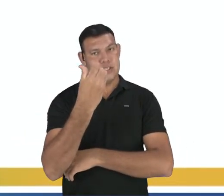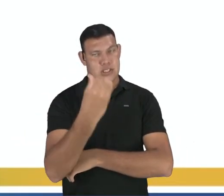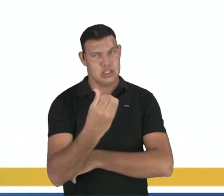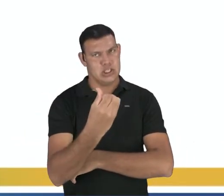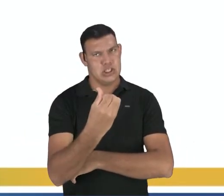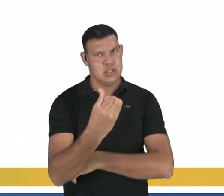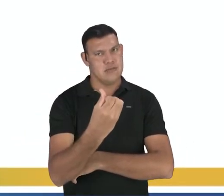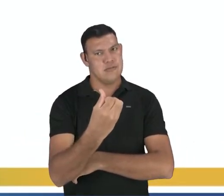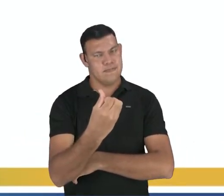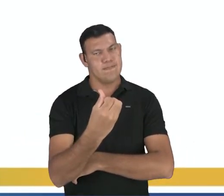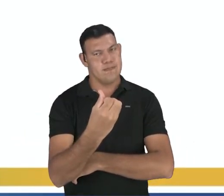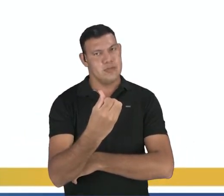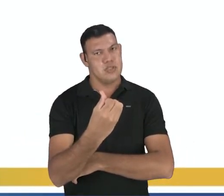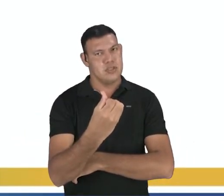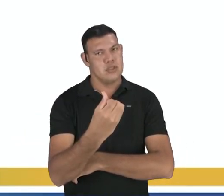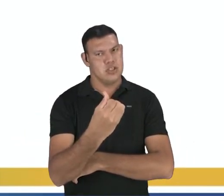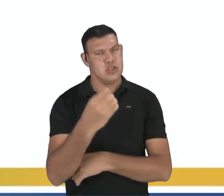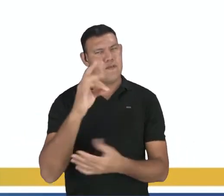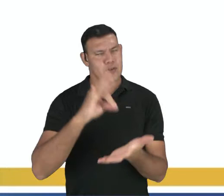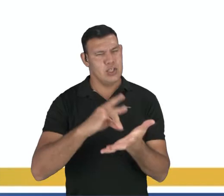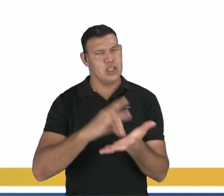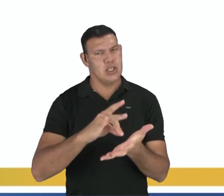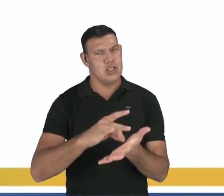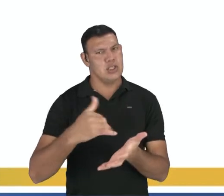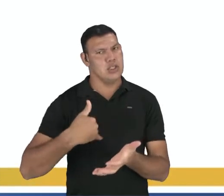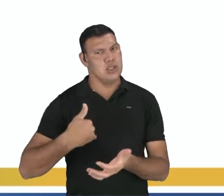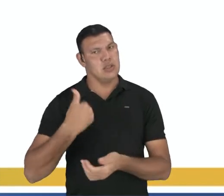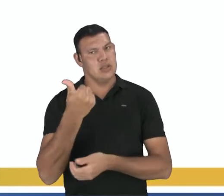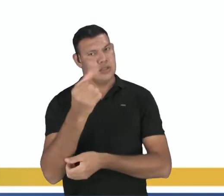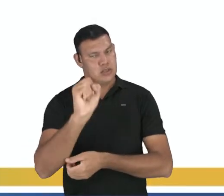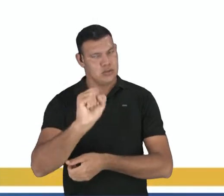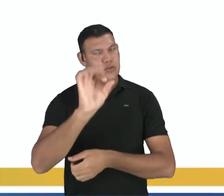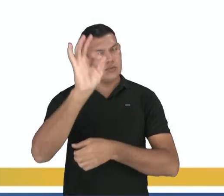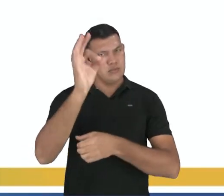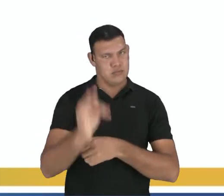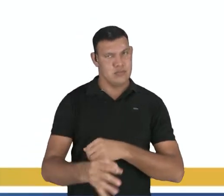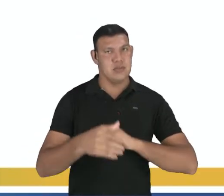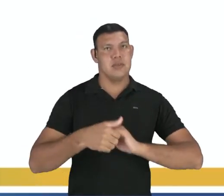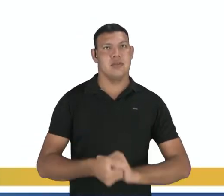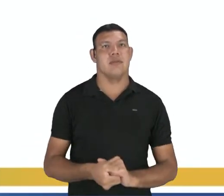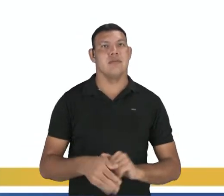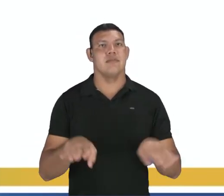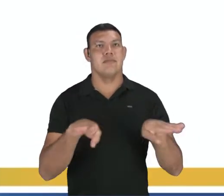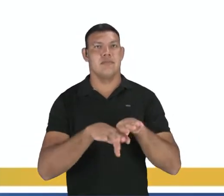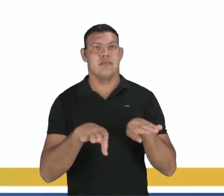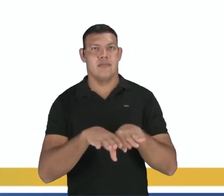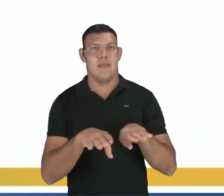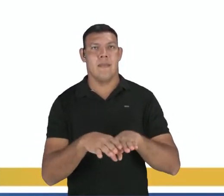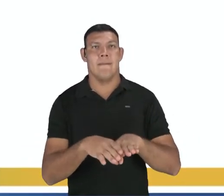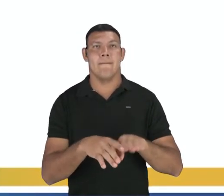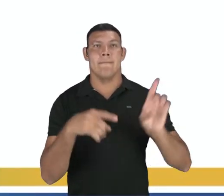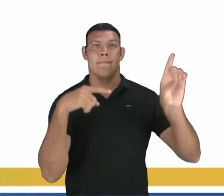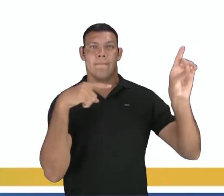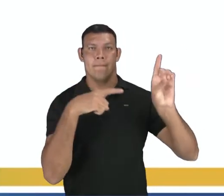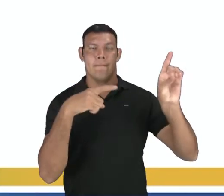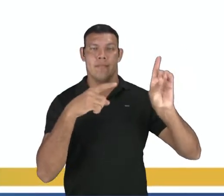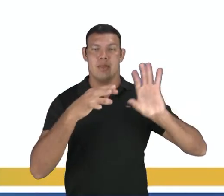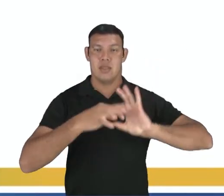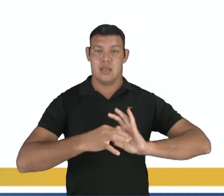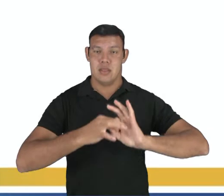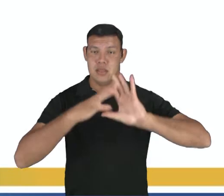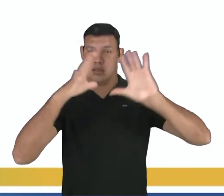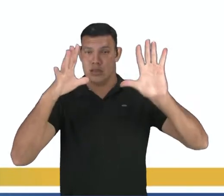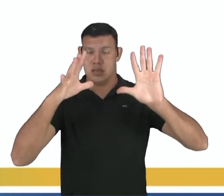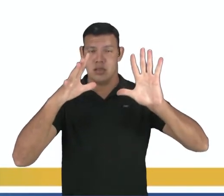preciso, tá, pessoal? Essa liberdade de expressão também, né, que é você falar o que você pensa de acordo com o